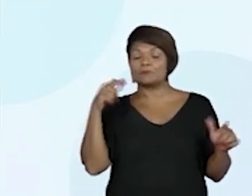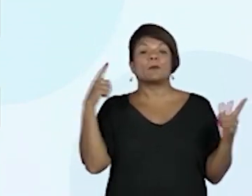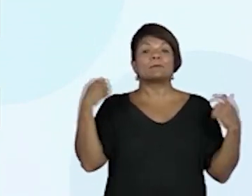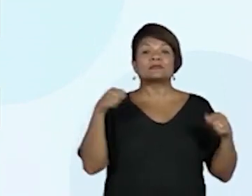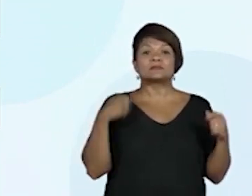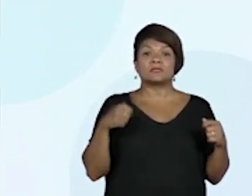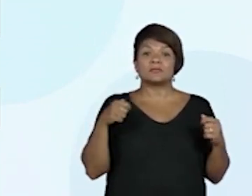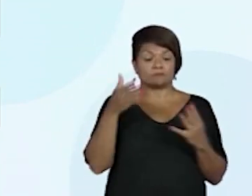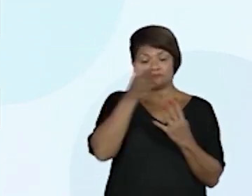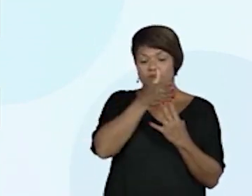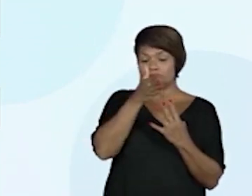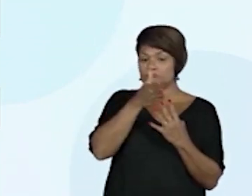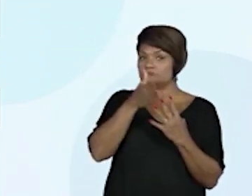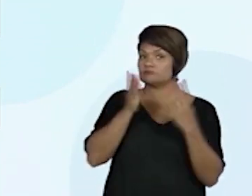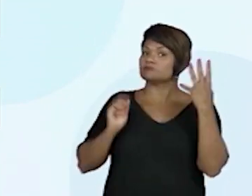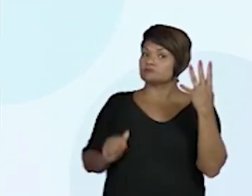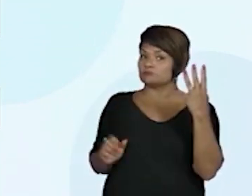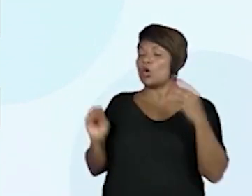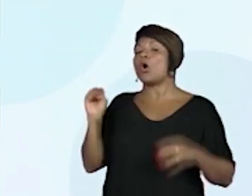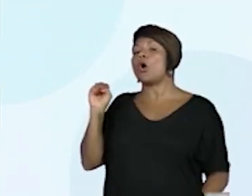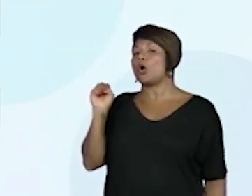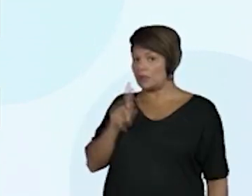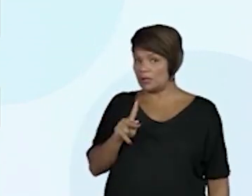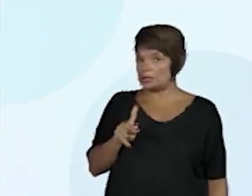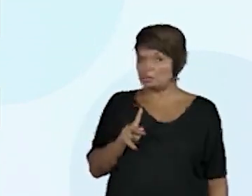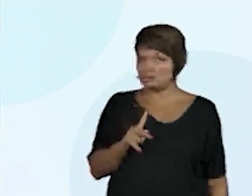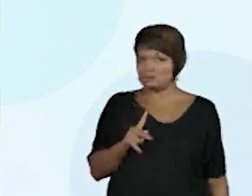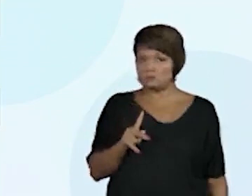ter centena, ok? Sim. E vai ter que ter